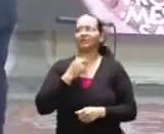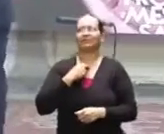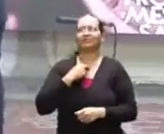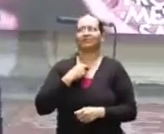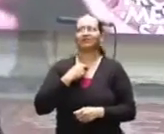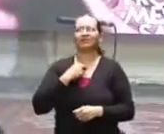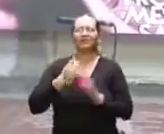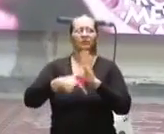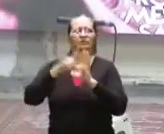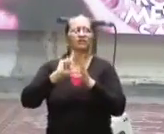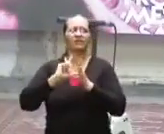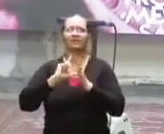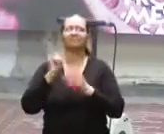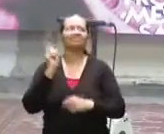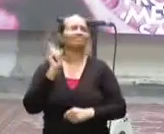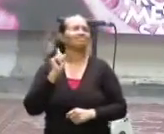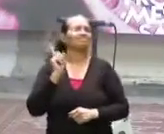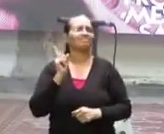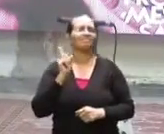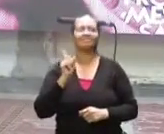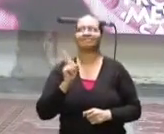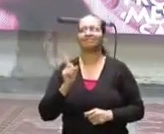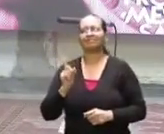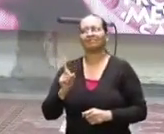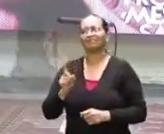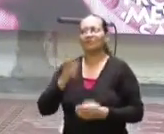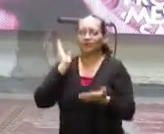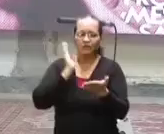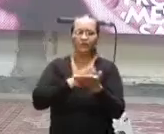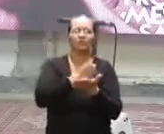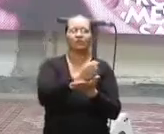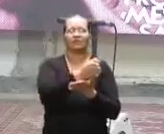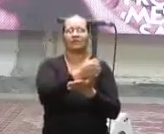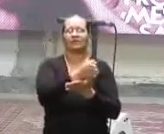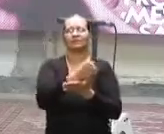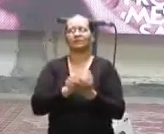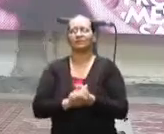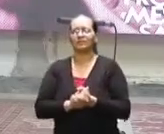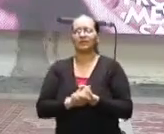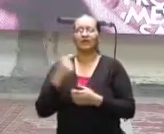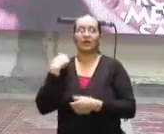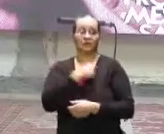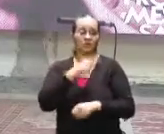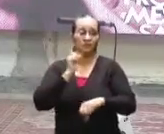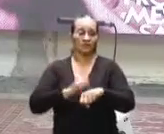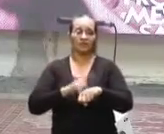trás. Não volta para trás. Não, não. A essa hora já está acabando.